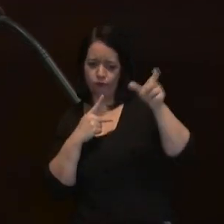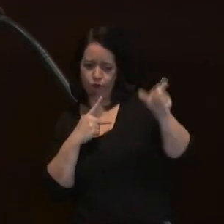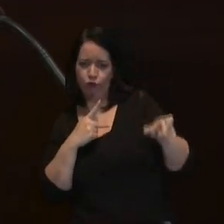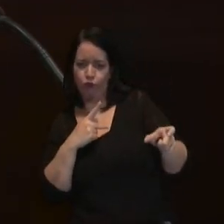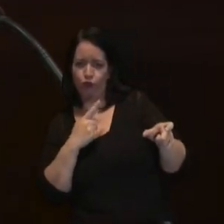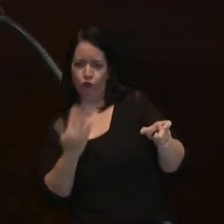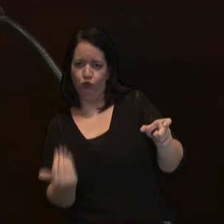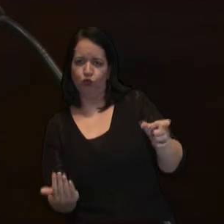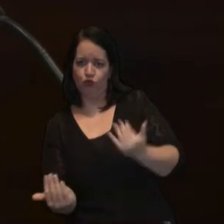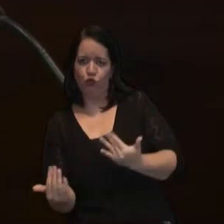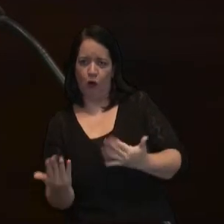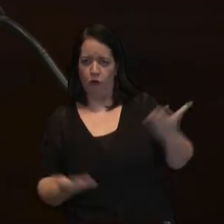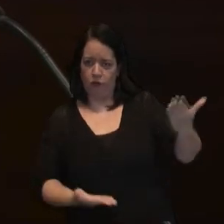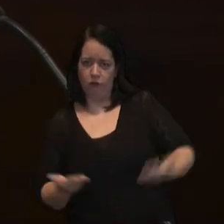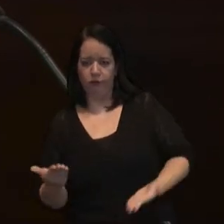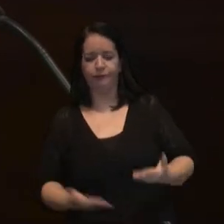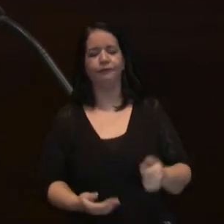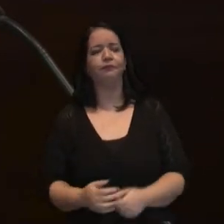o seguinte: